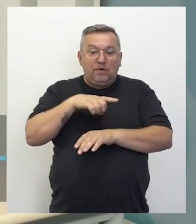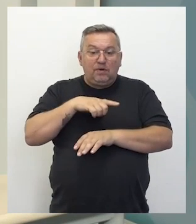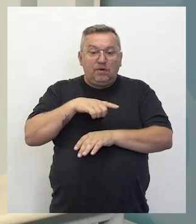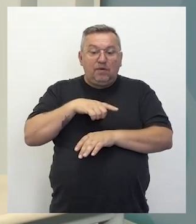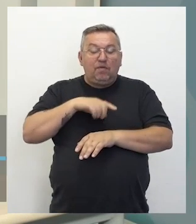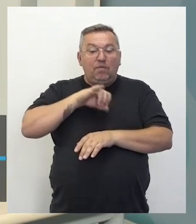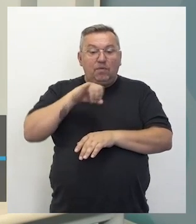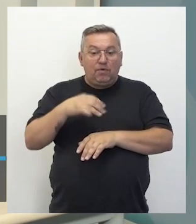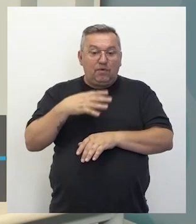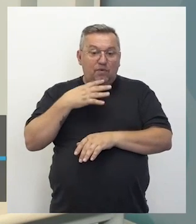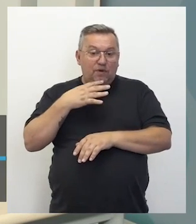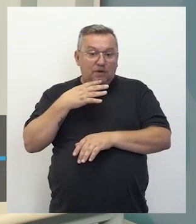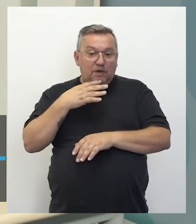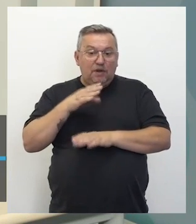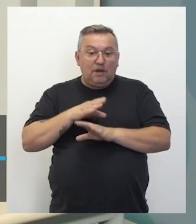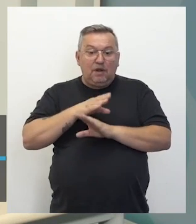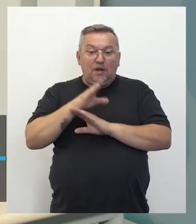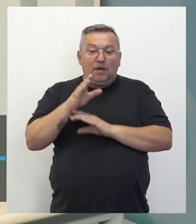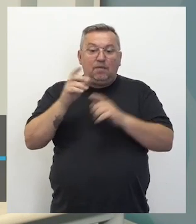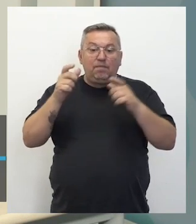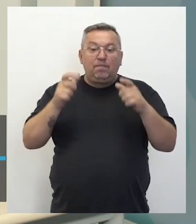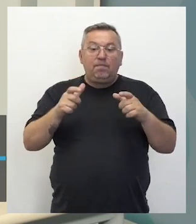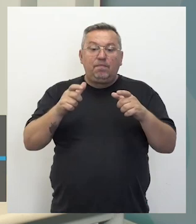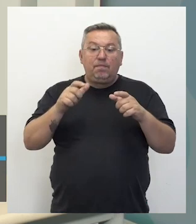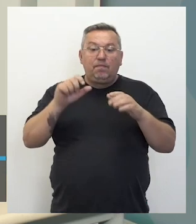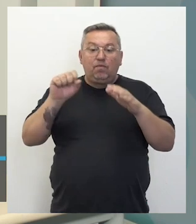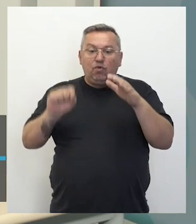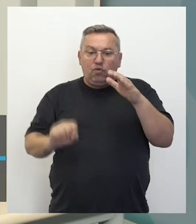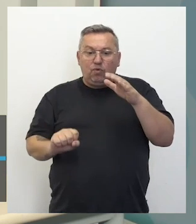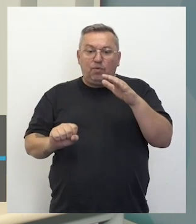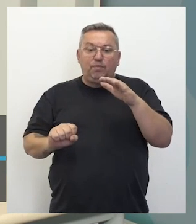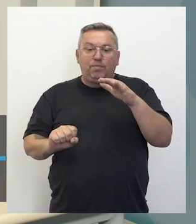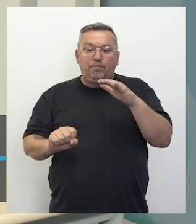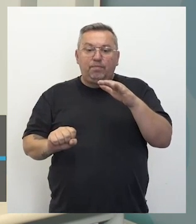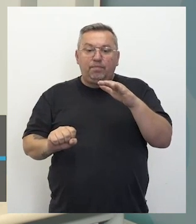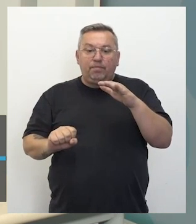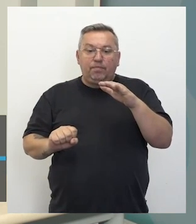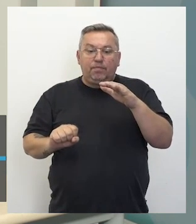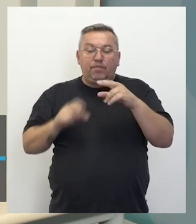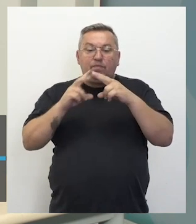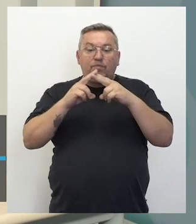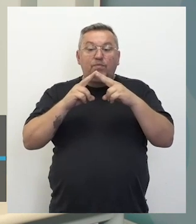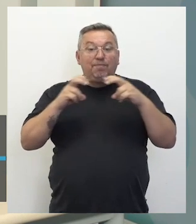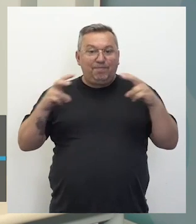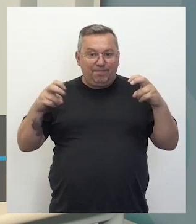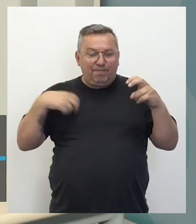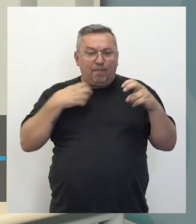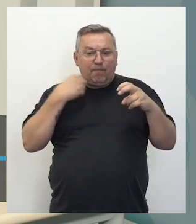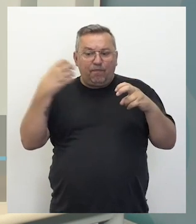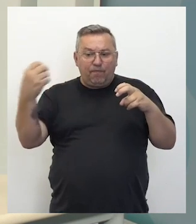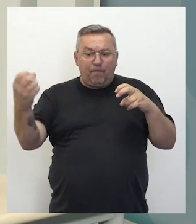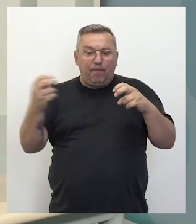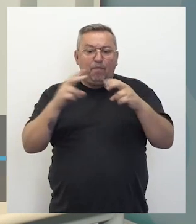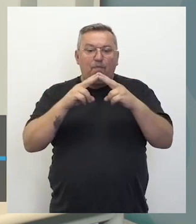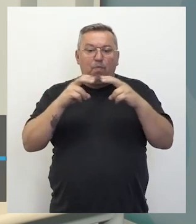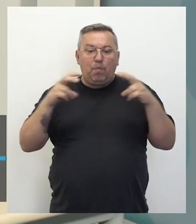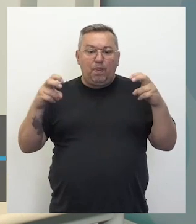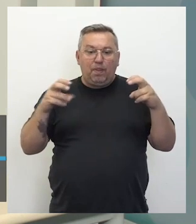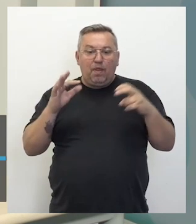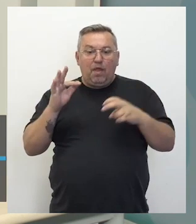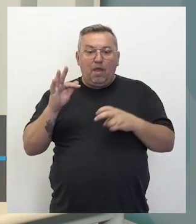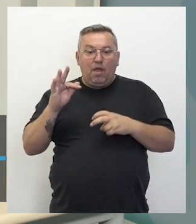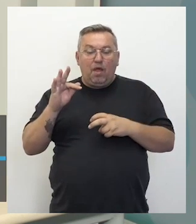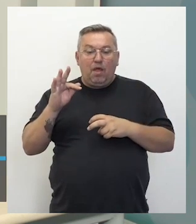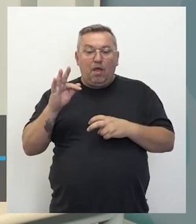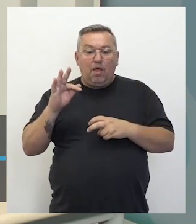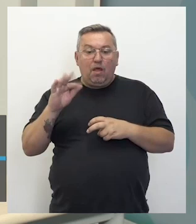projeto Tamar quando eu fui para o sul do país, na verdade. Eu fui lá para Santa Catarina, eu acho que foi em Floripa. Em